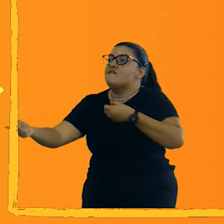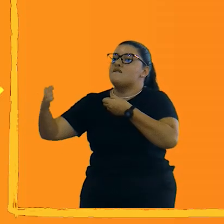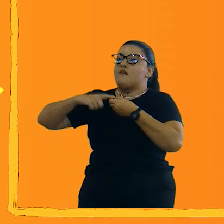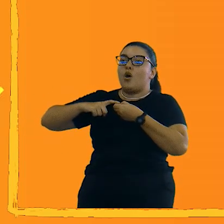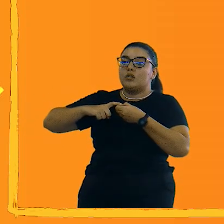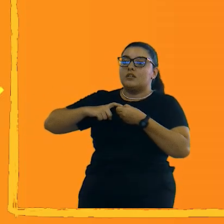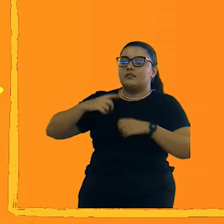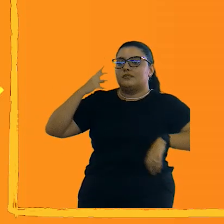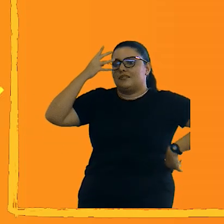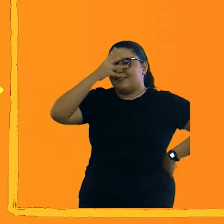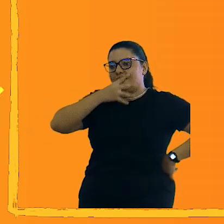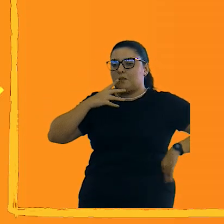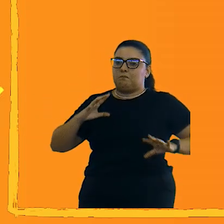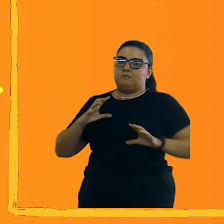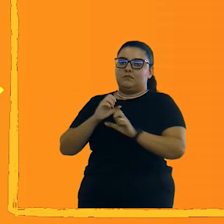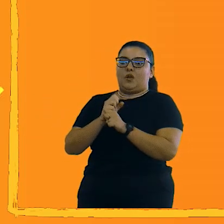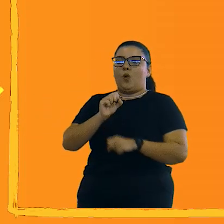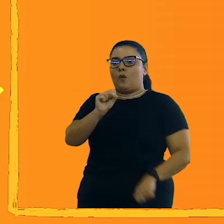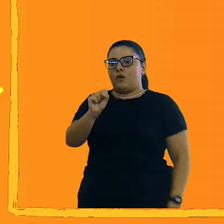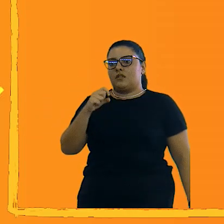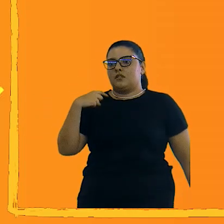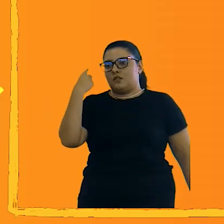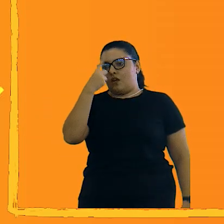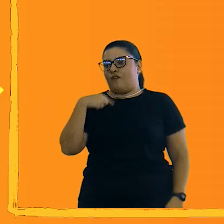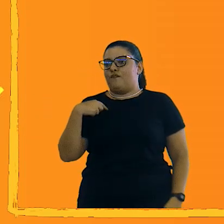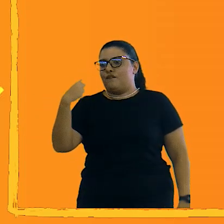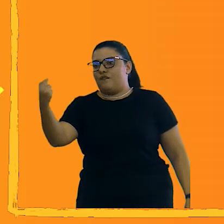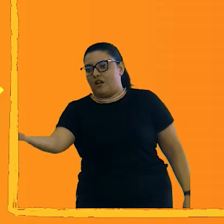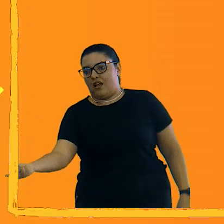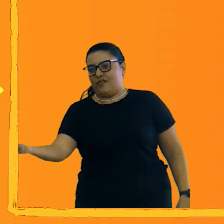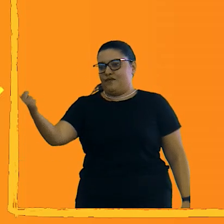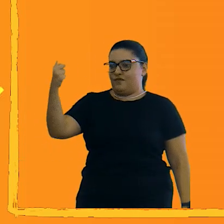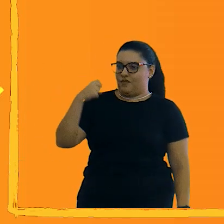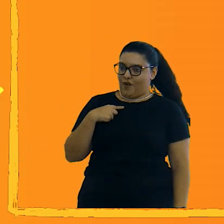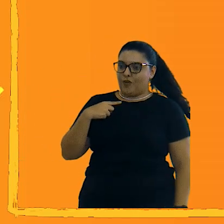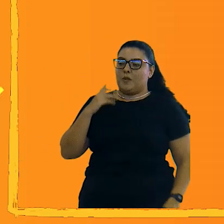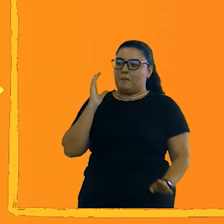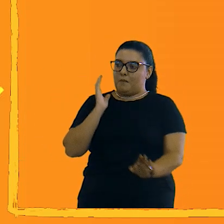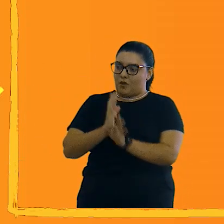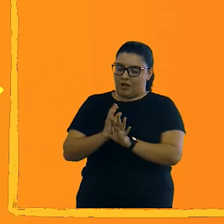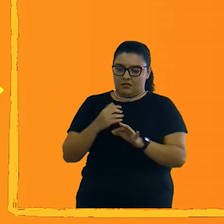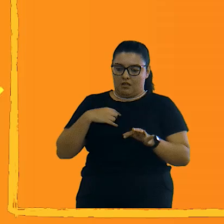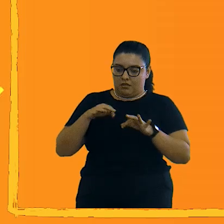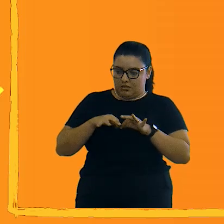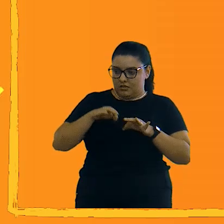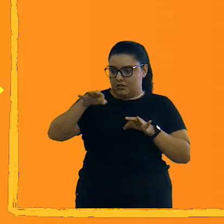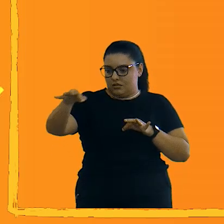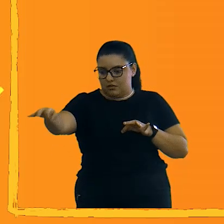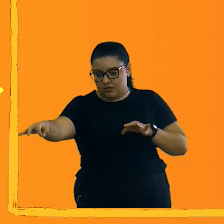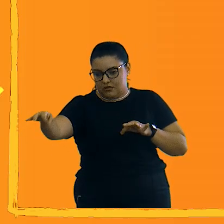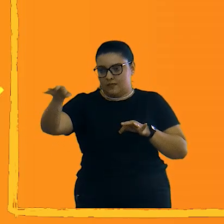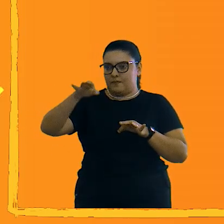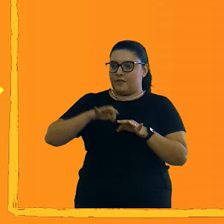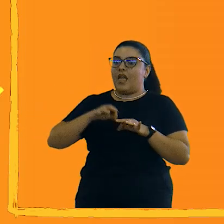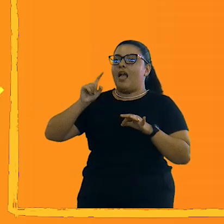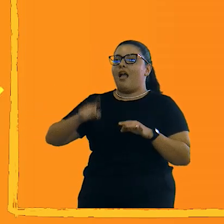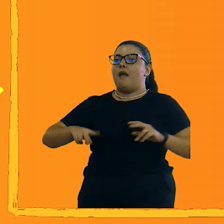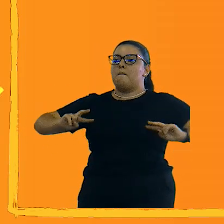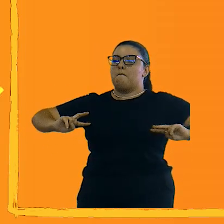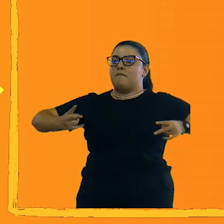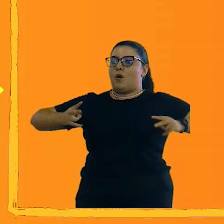dobrei a minha meu espaço vai dobrar o meu tempo quando isso acontece você tem grandezas